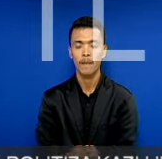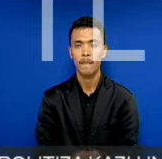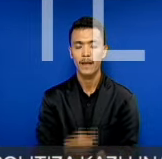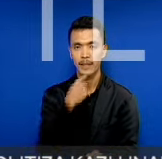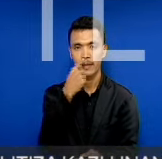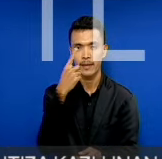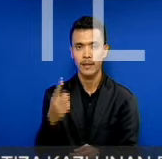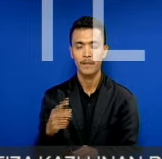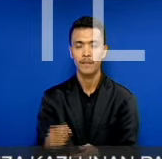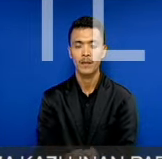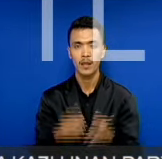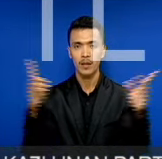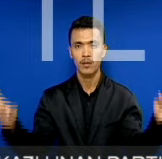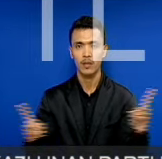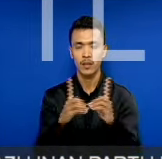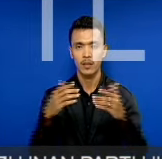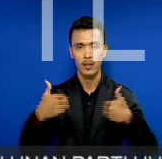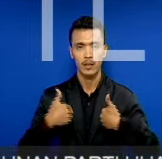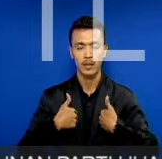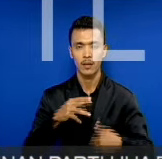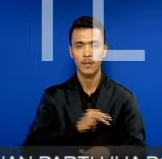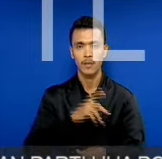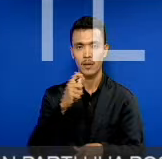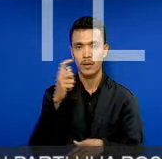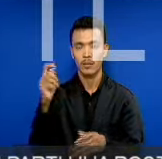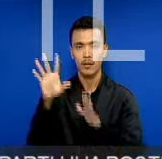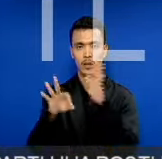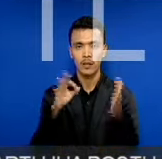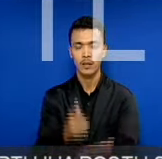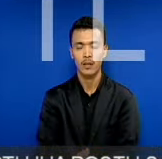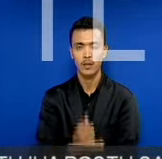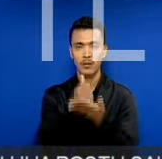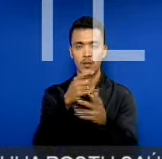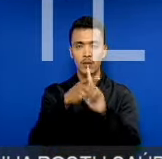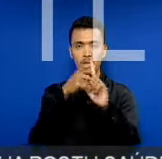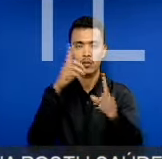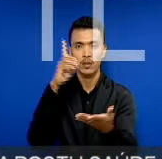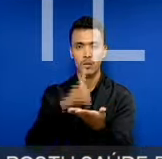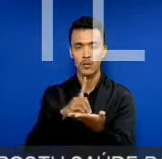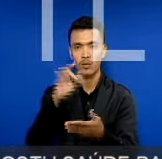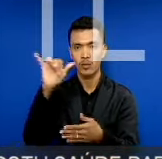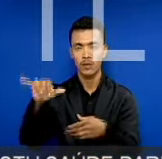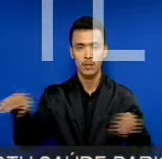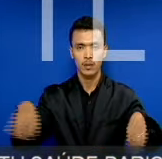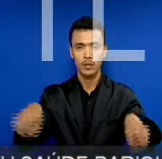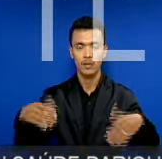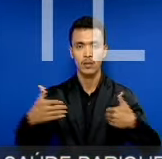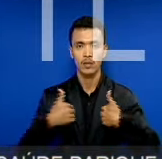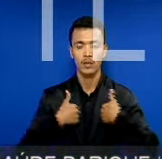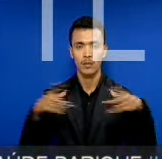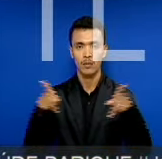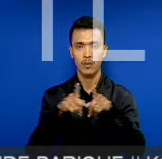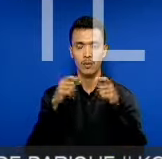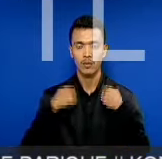defende kata, situação ne acontece iha Manatuto, maibê retanqueras atendemento direita, Russo partilha siranebe serviço iaposto saúdi